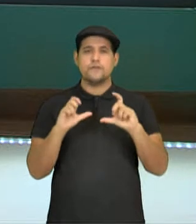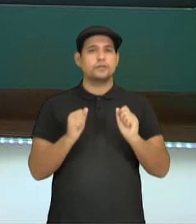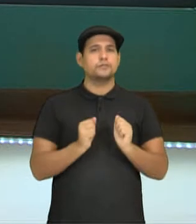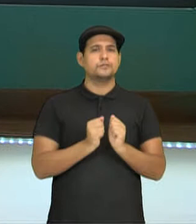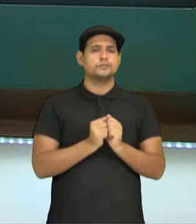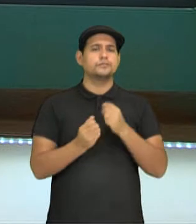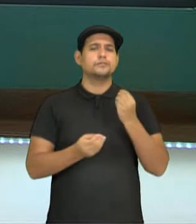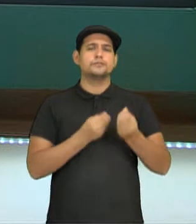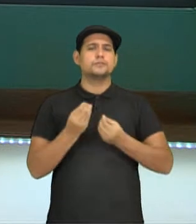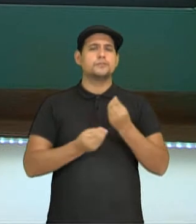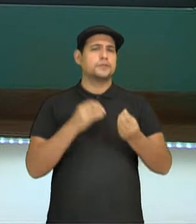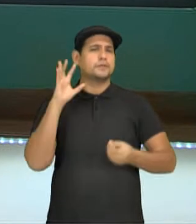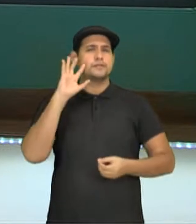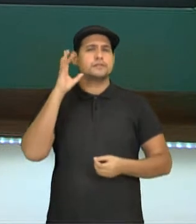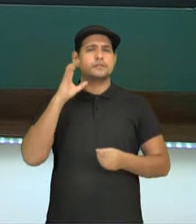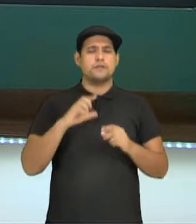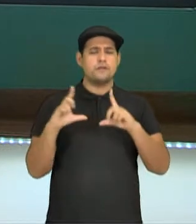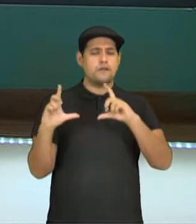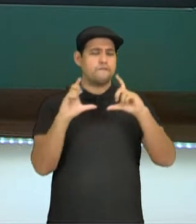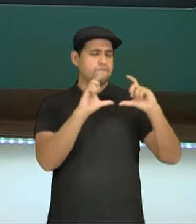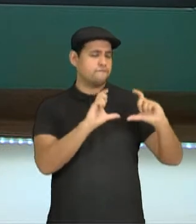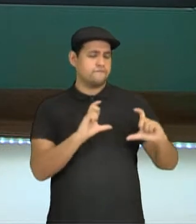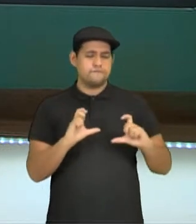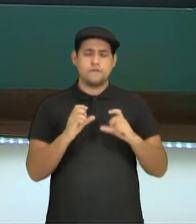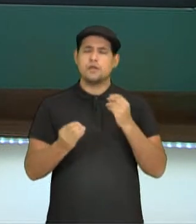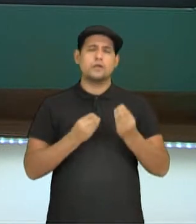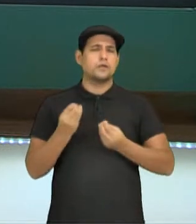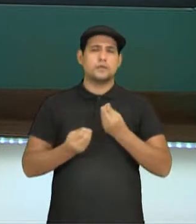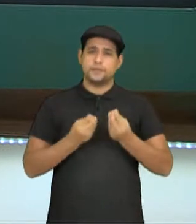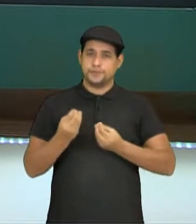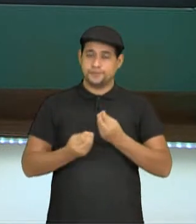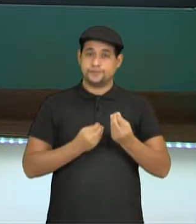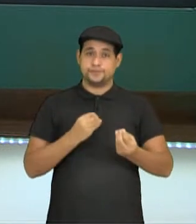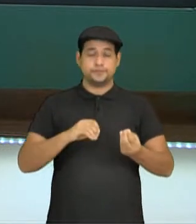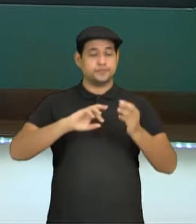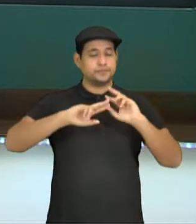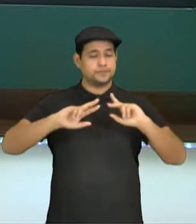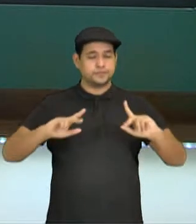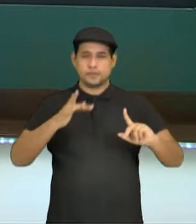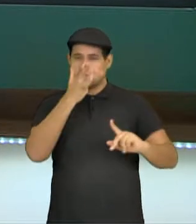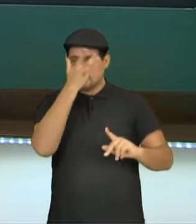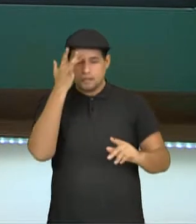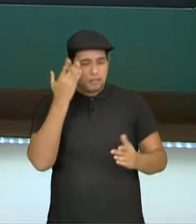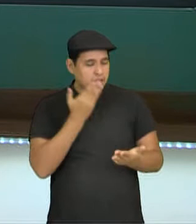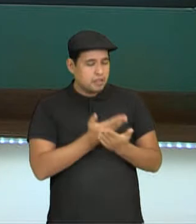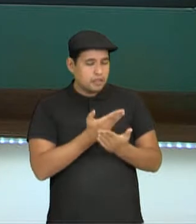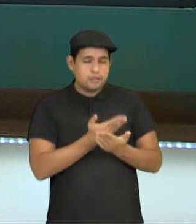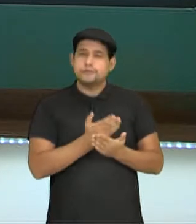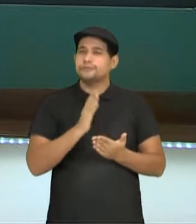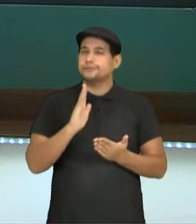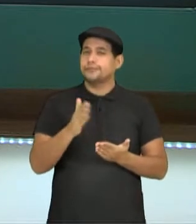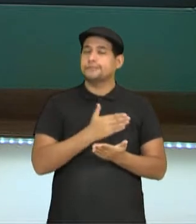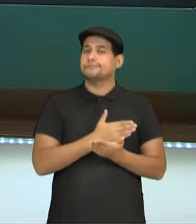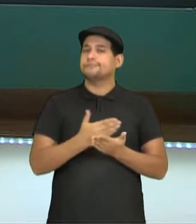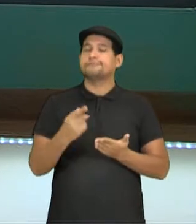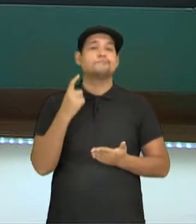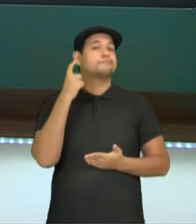isso aconteceu? Com a fotografia. Muitos estudiosos começaram a